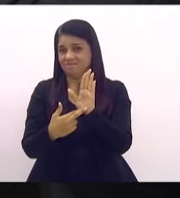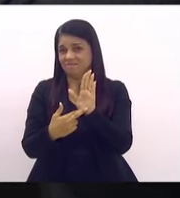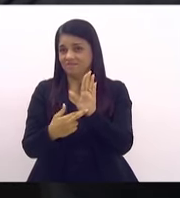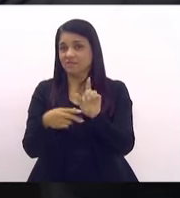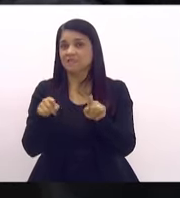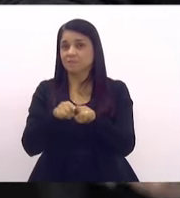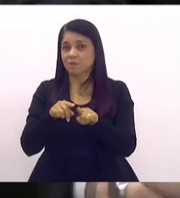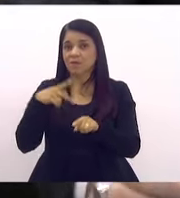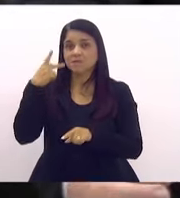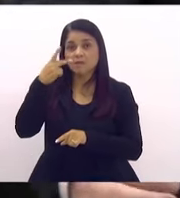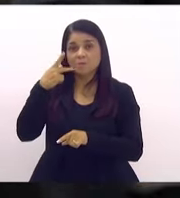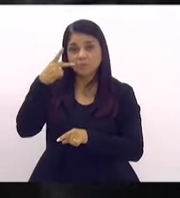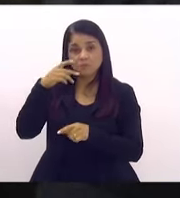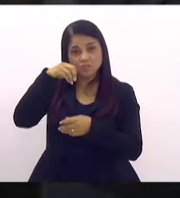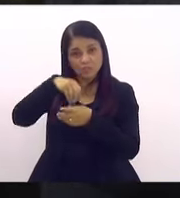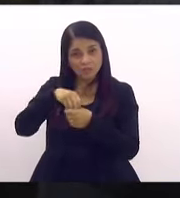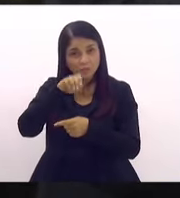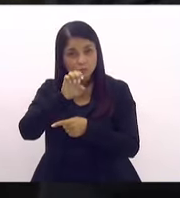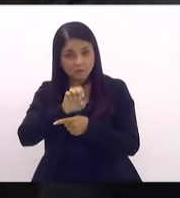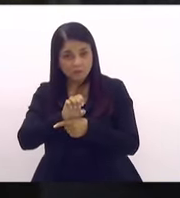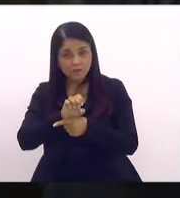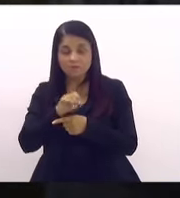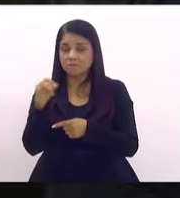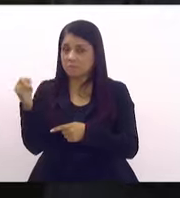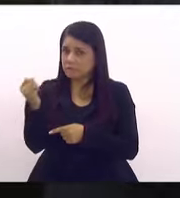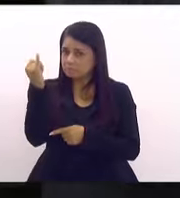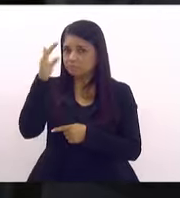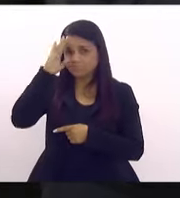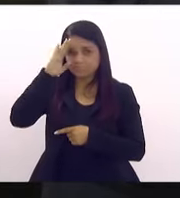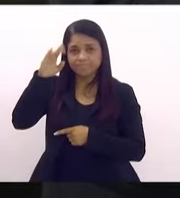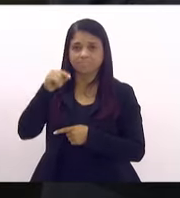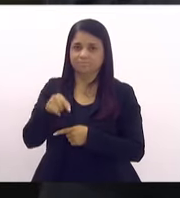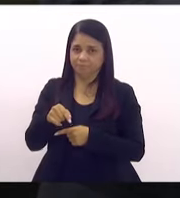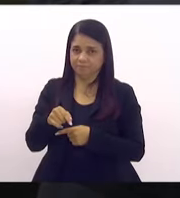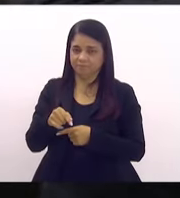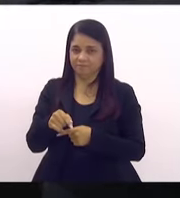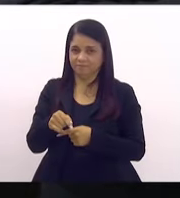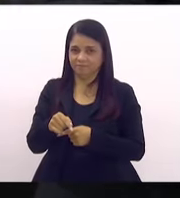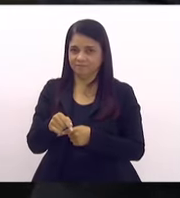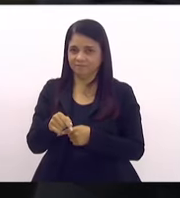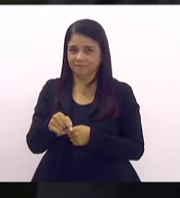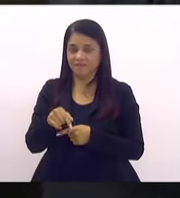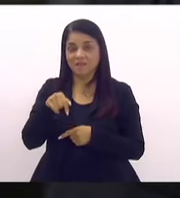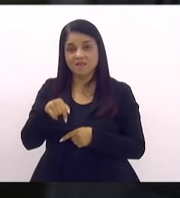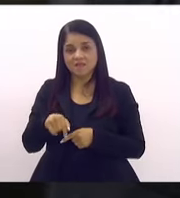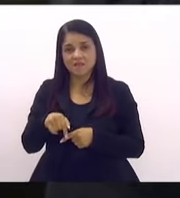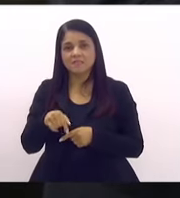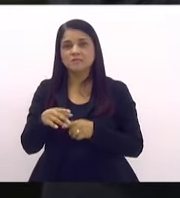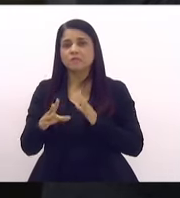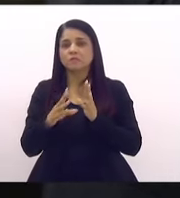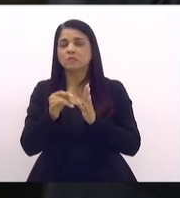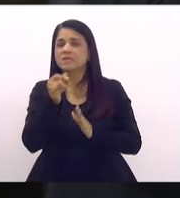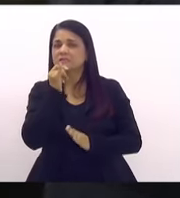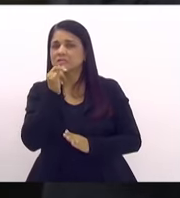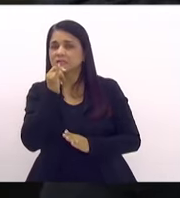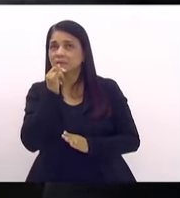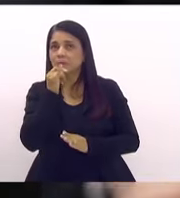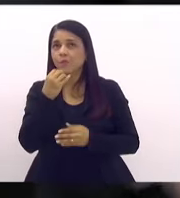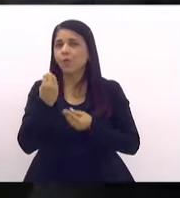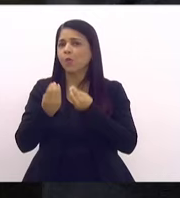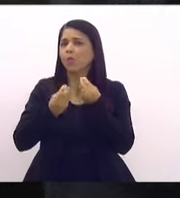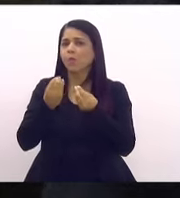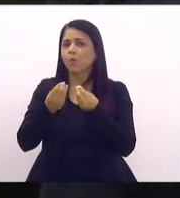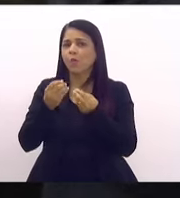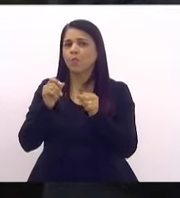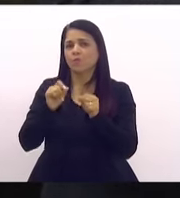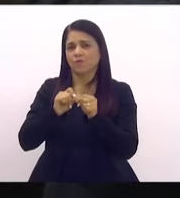política também no Estado, ela é fundamental, né? Até aqui, usando um exemplo de como eu fiz com